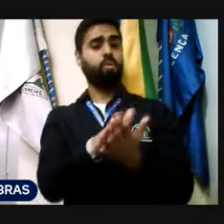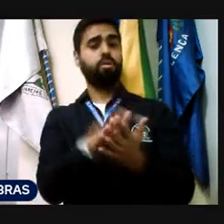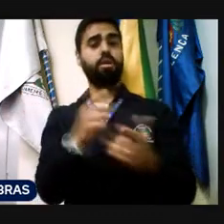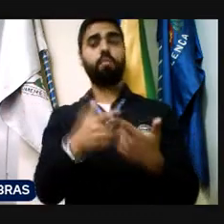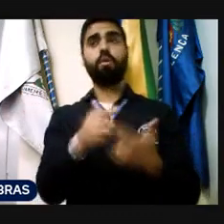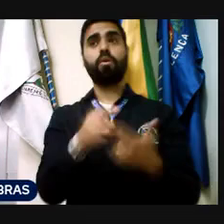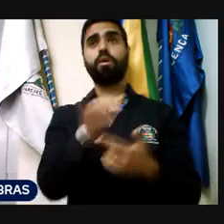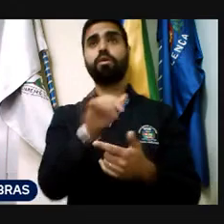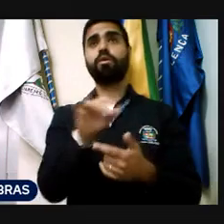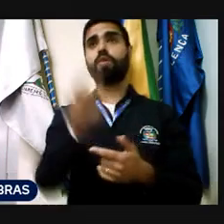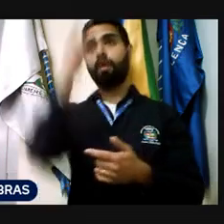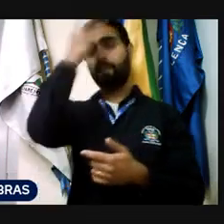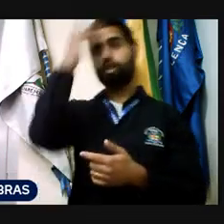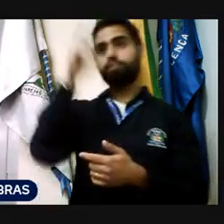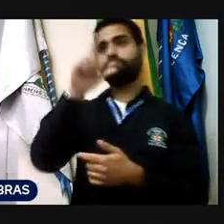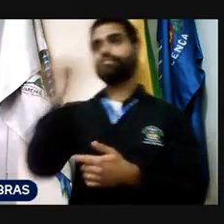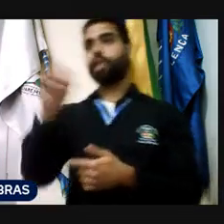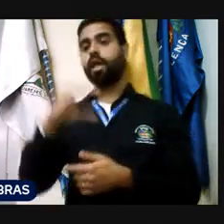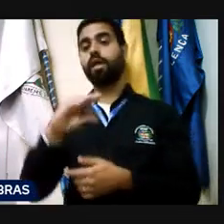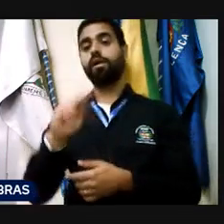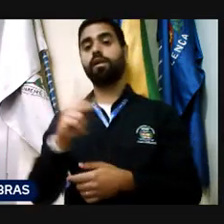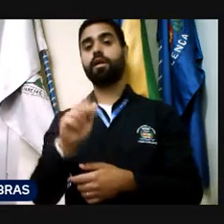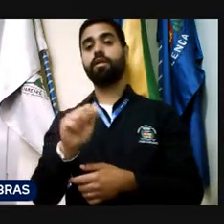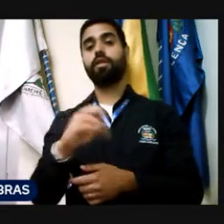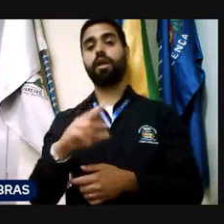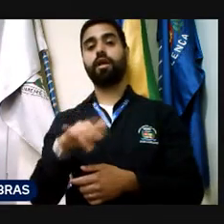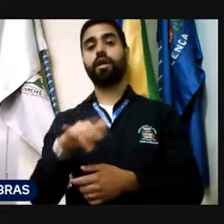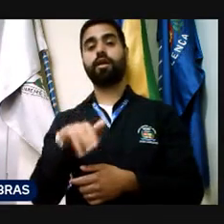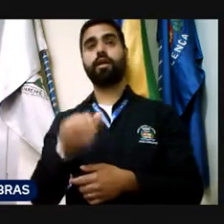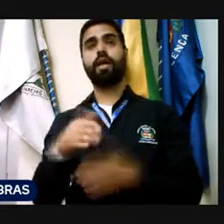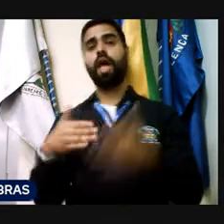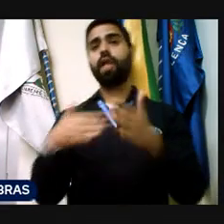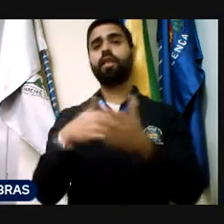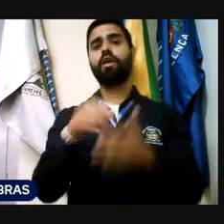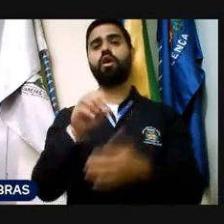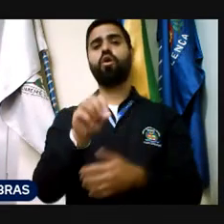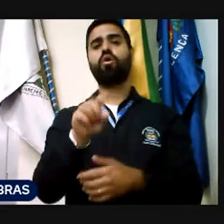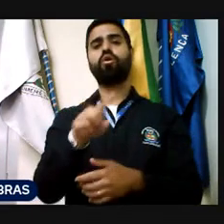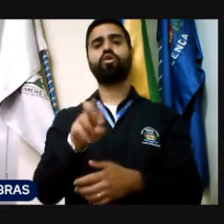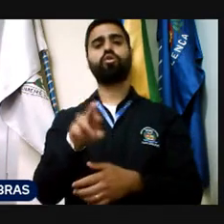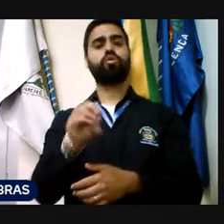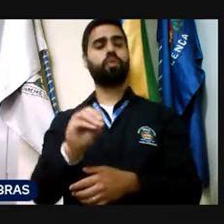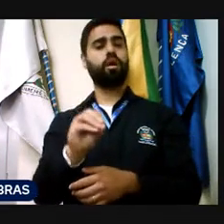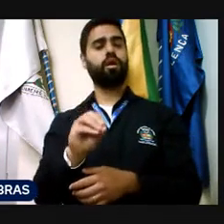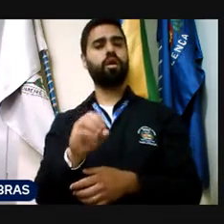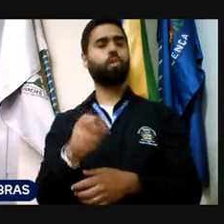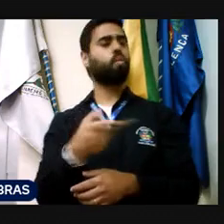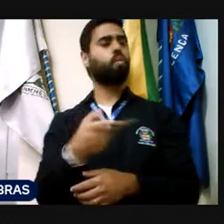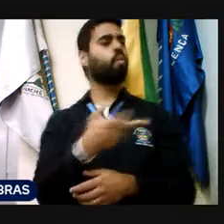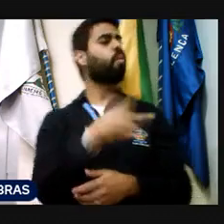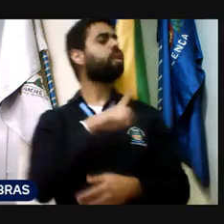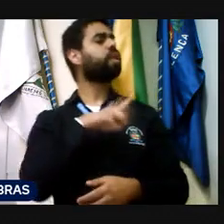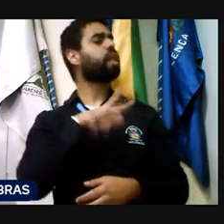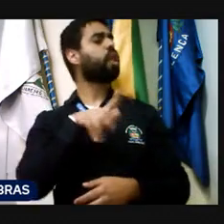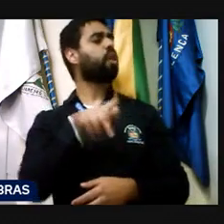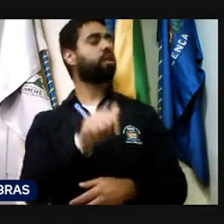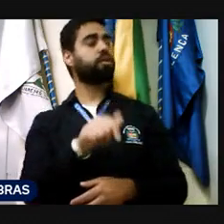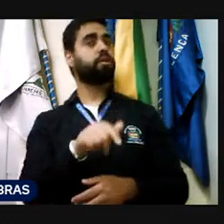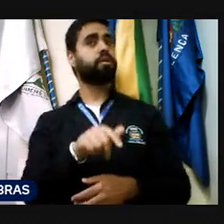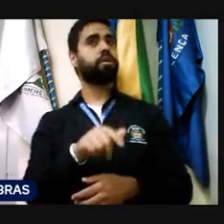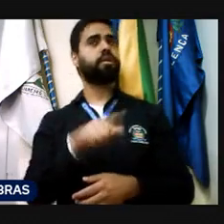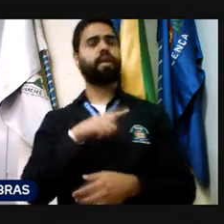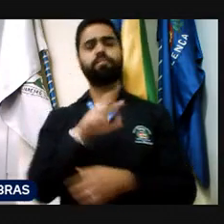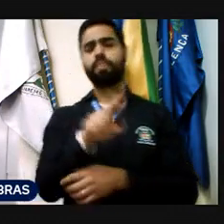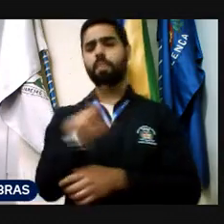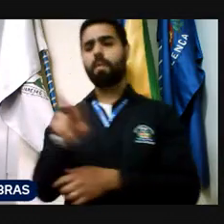só sair Chacrinha até Osório, e for contar os pontos de comércio que tem, são